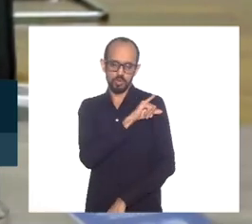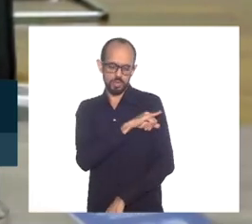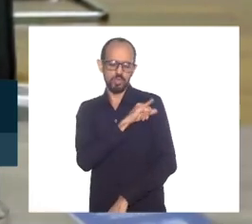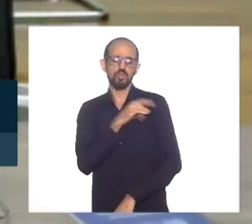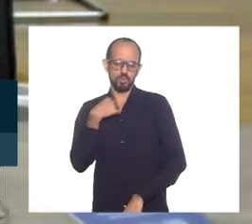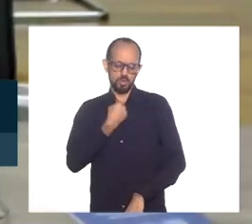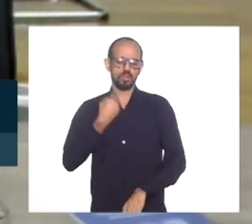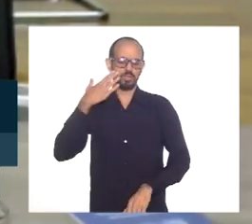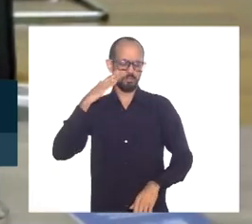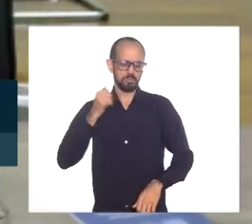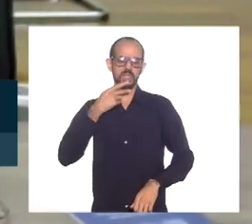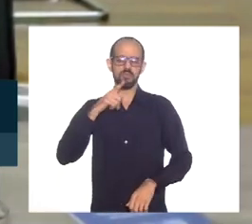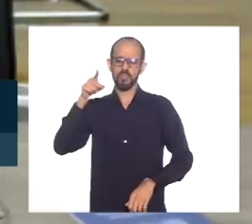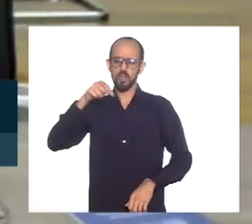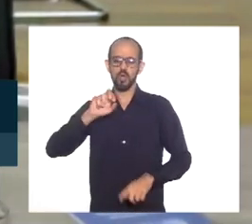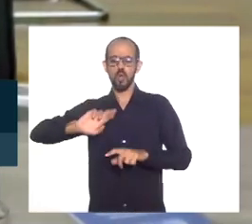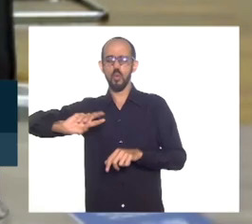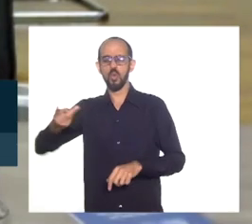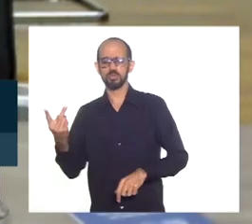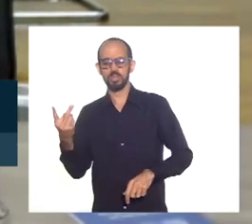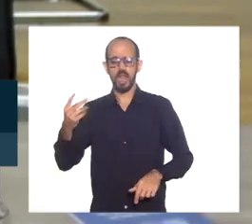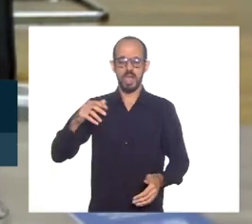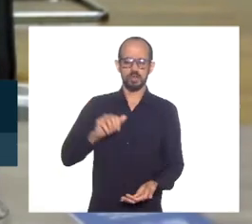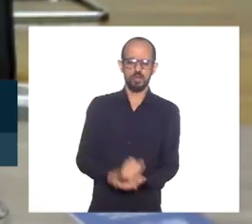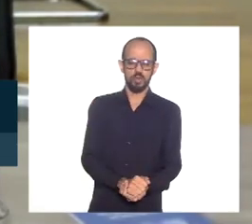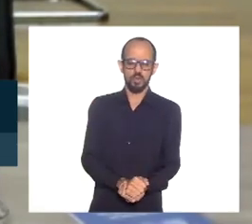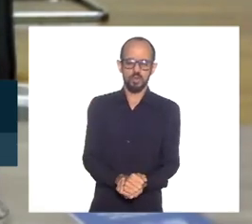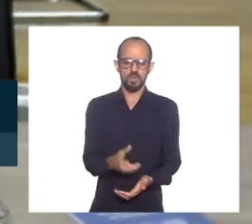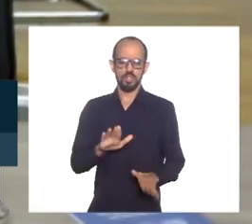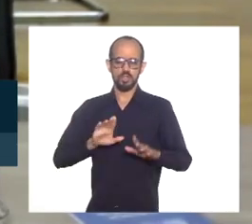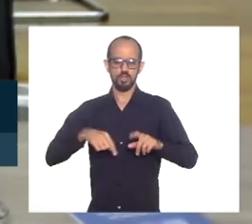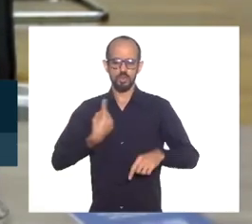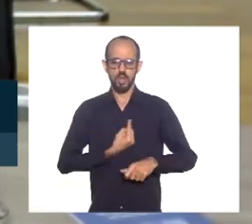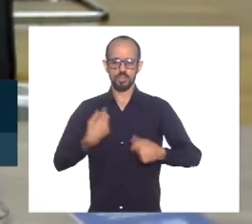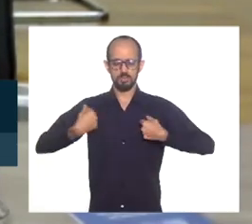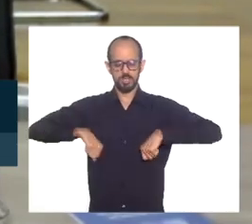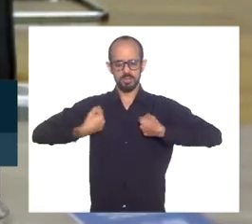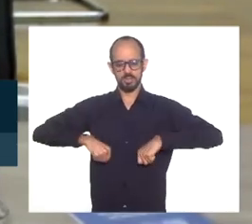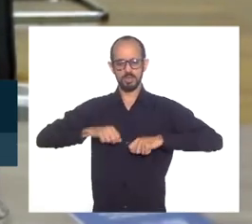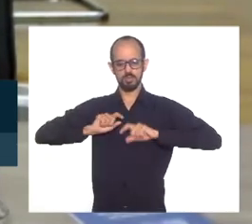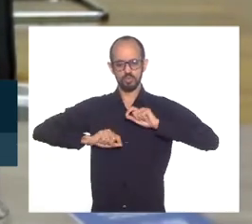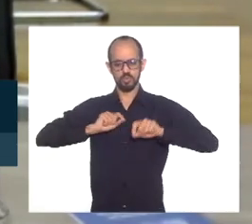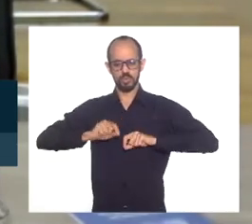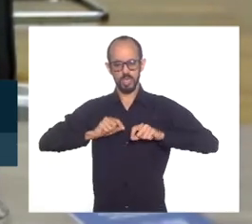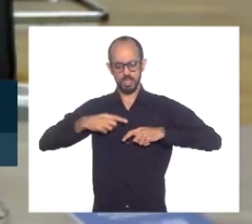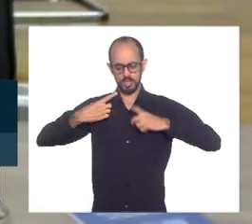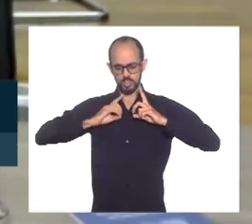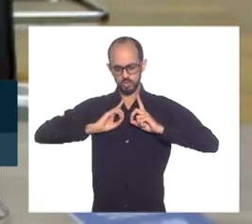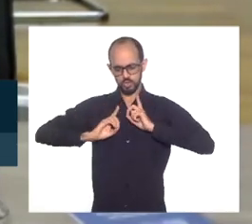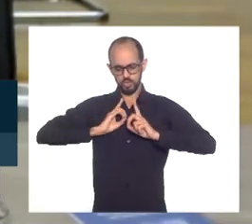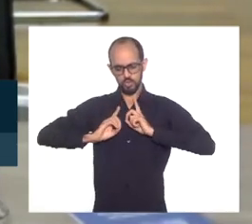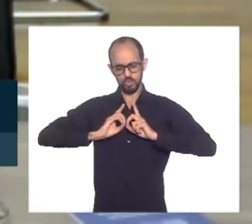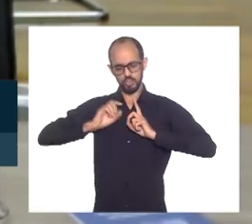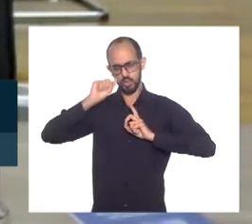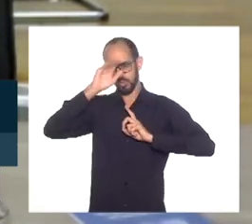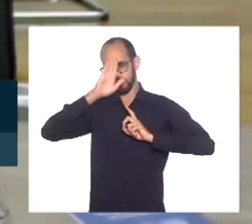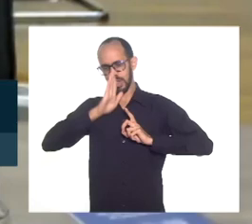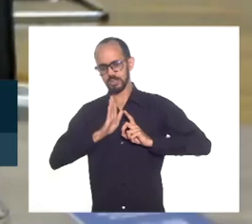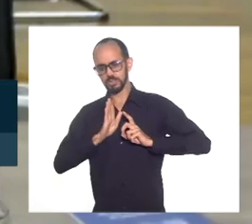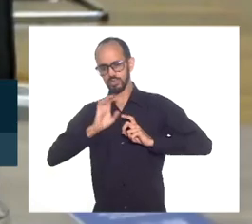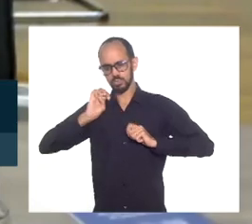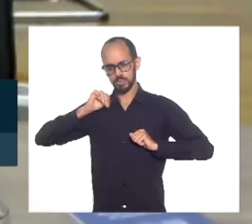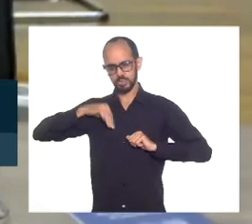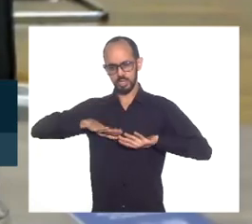discutir Brasil e pouco discutir região, e a gente precisa passar a discutir o Brasil, continuar a